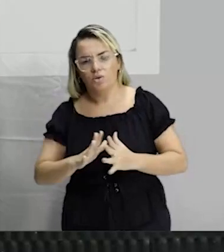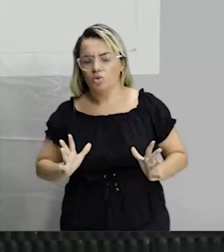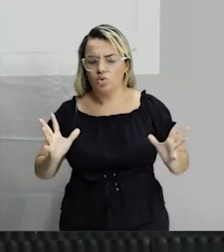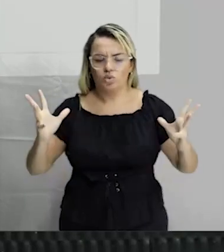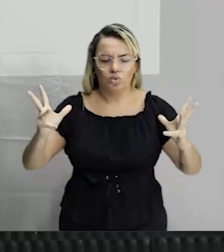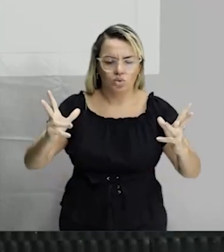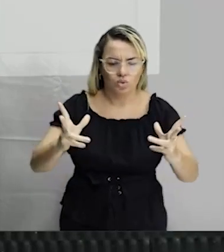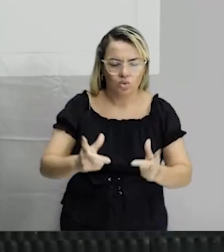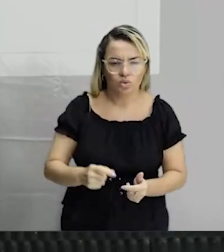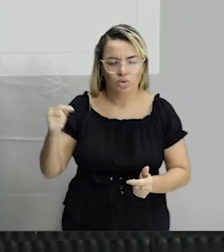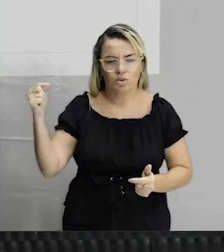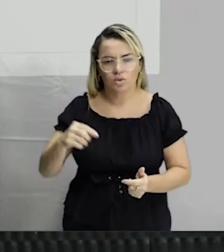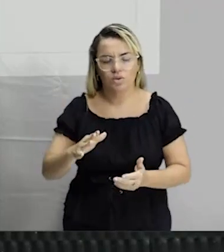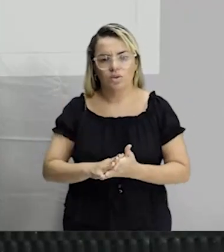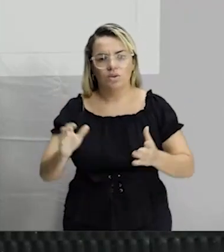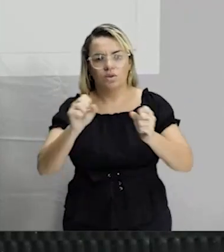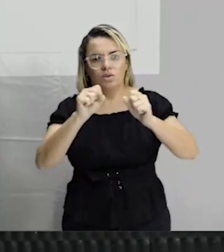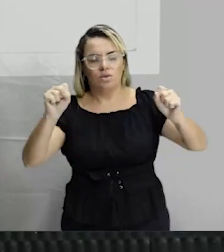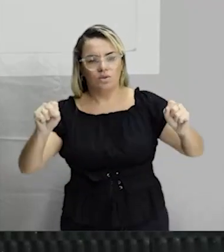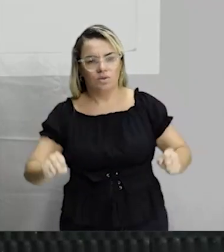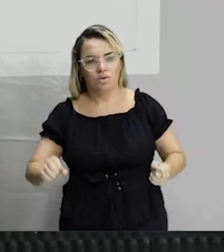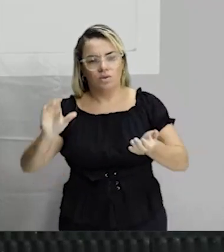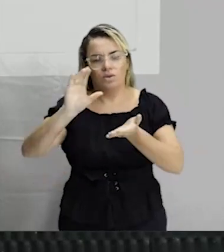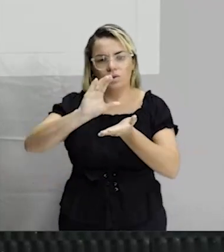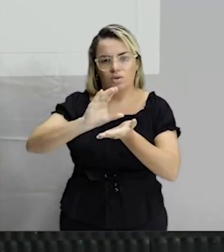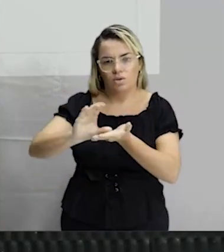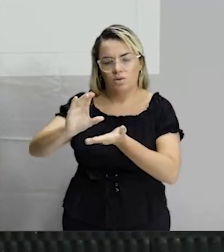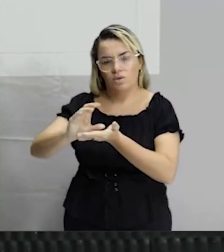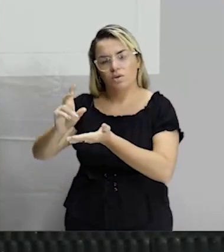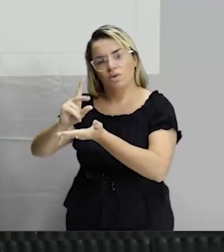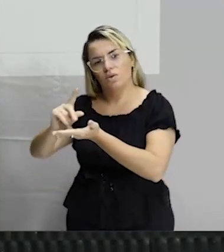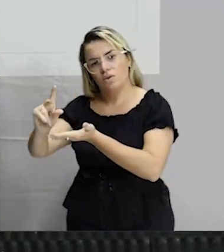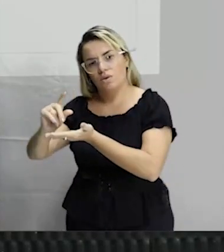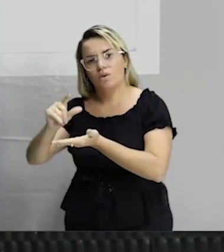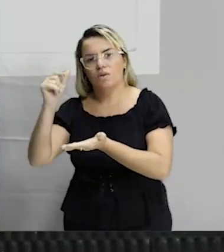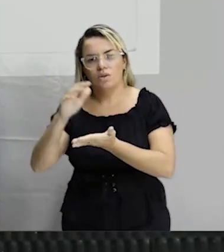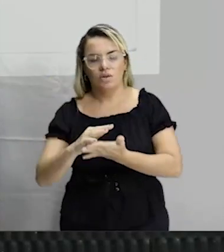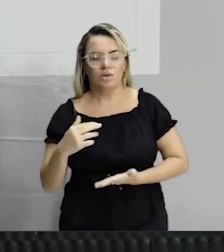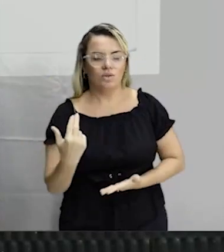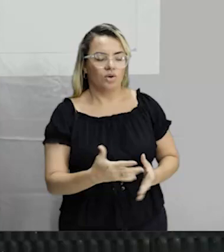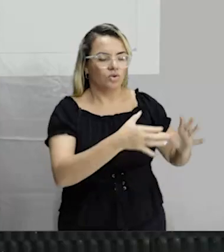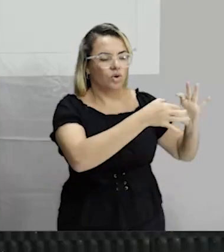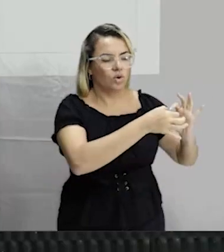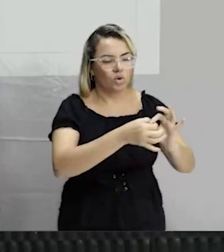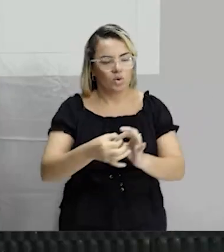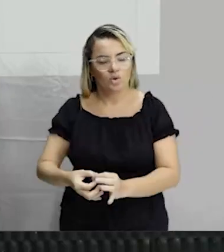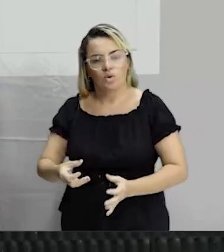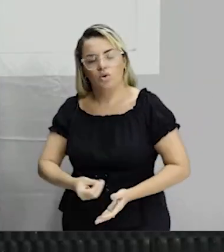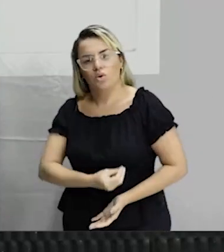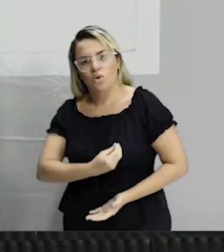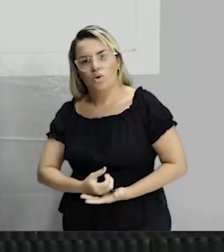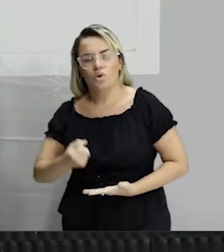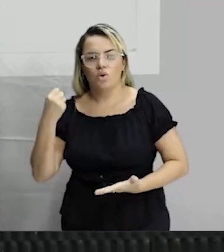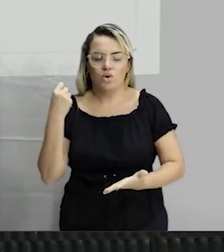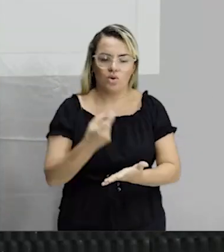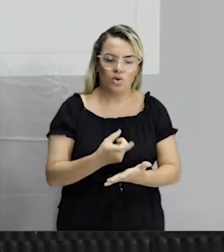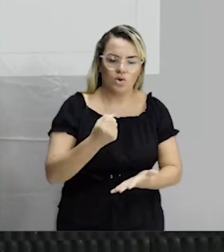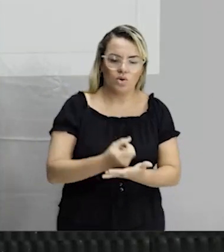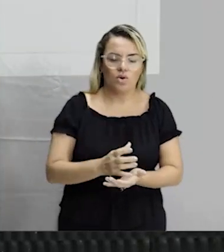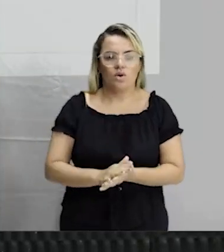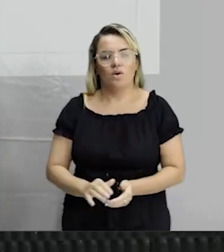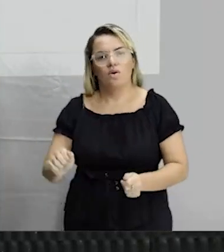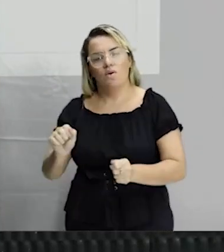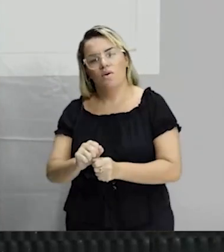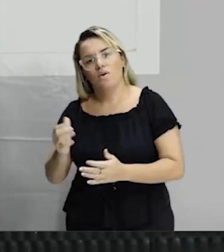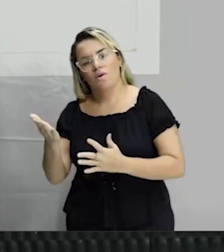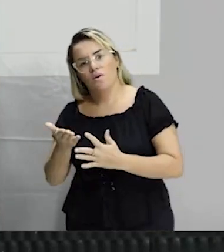mundo, né? Porque regime de capitalização é uma coisa que está na nossa vida, né? Todo mundo compra as coisas, faz